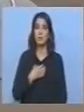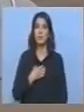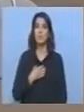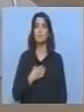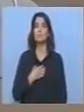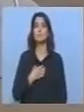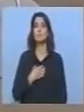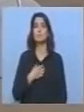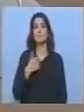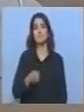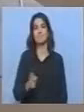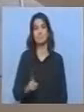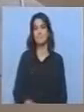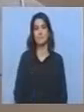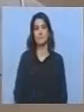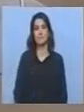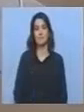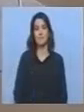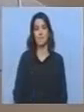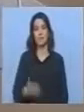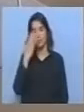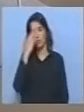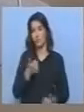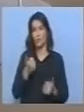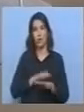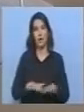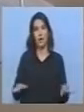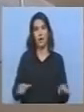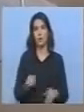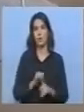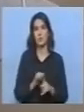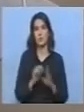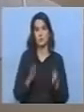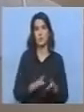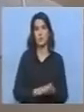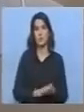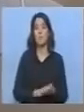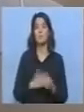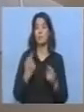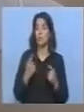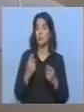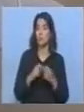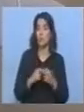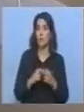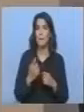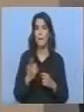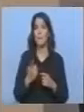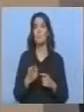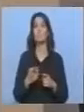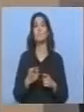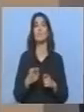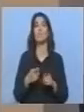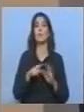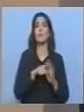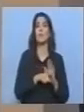foi uma medida acertada, acho que não deve ser repetida. Devia ser corrigida. Acho que nós temos um problema. Nós temos uma medida que é aplicada há décadas,